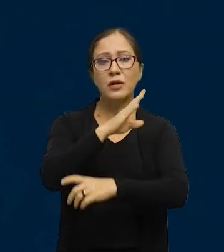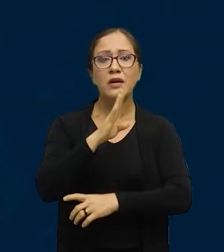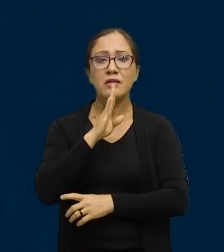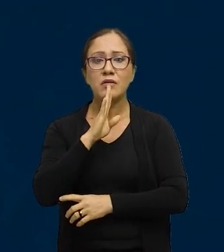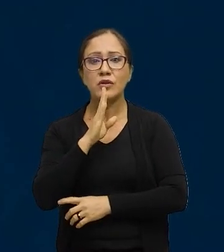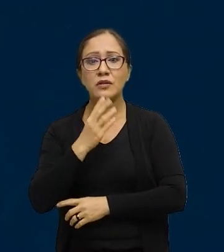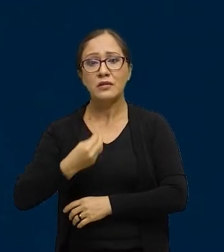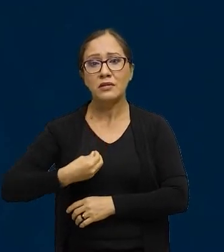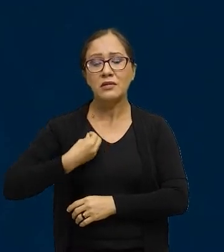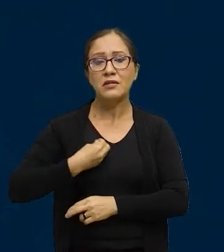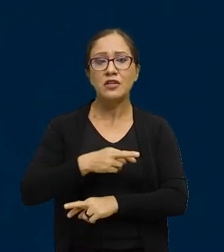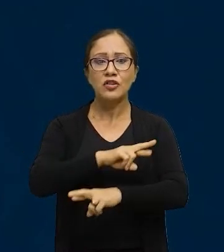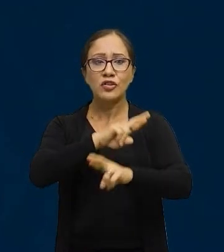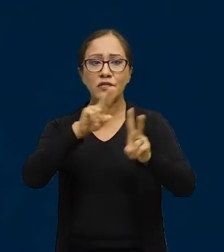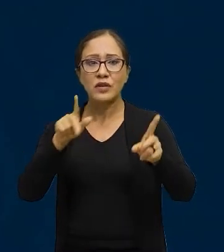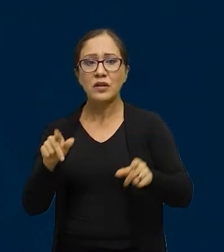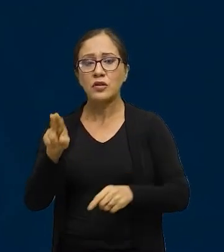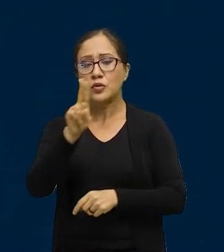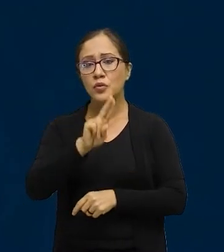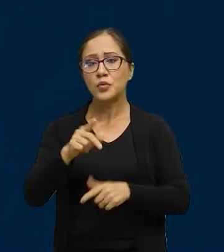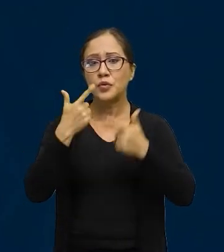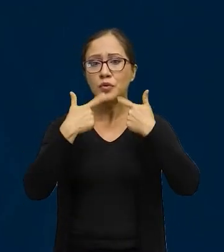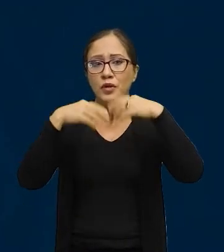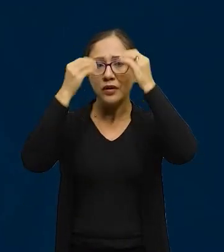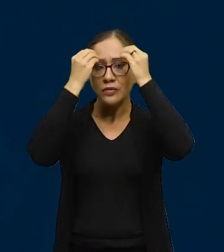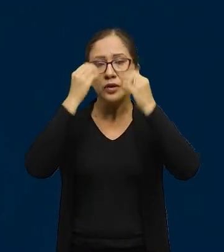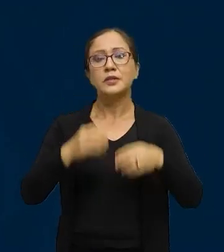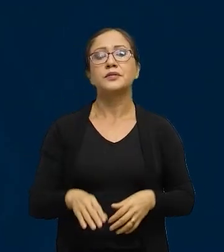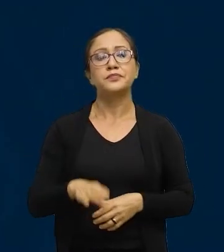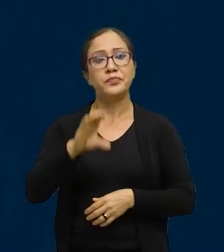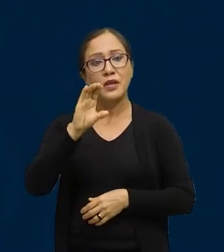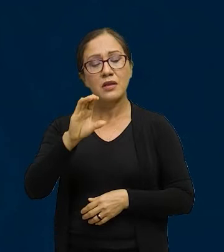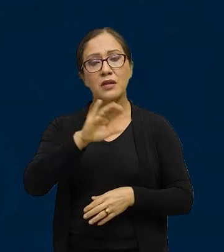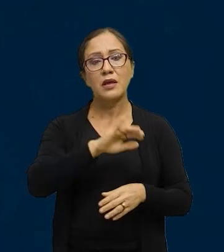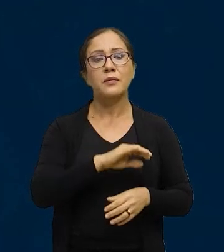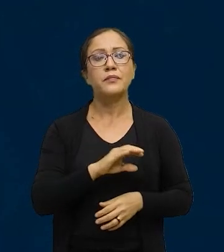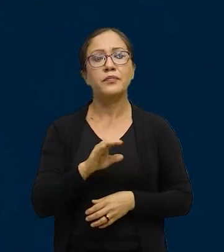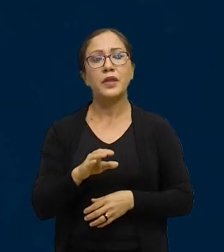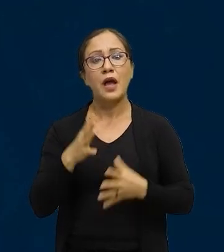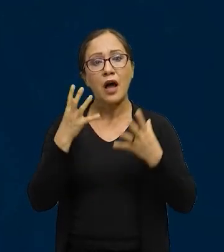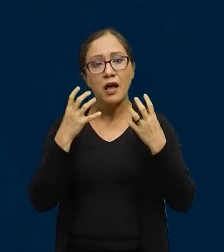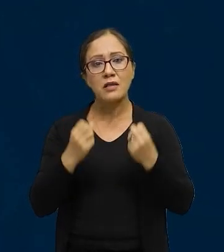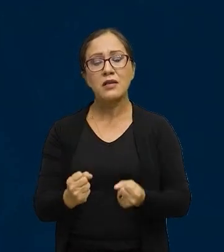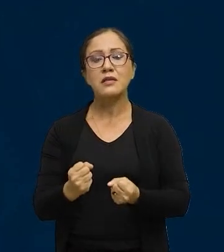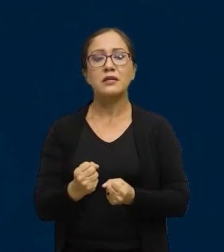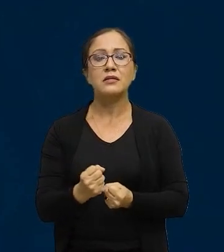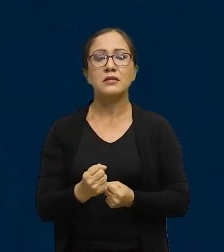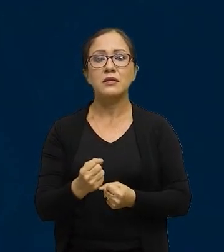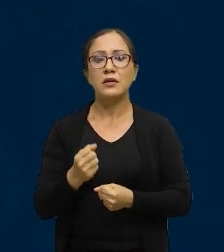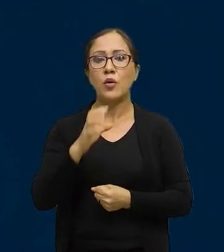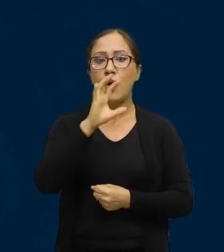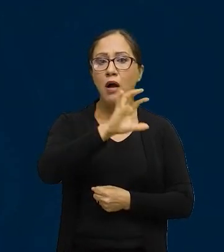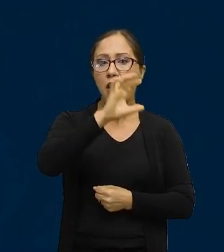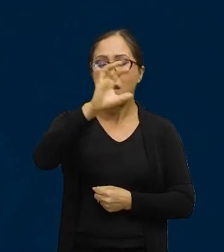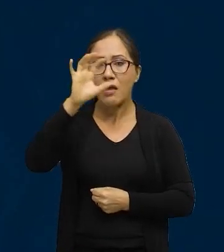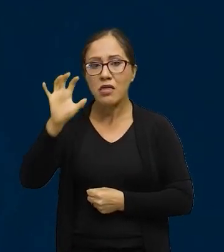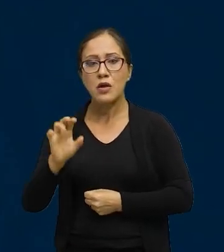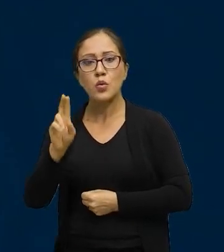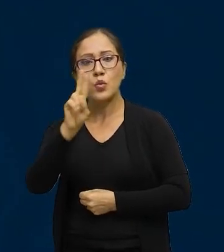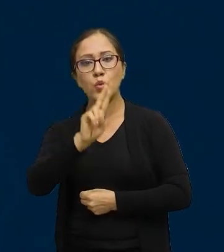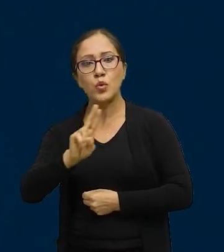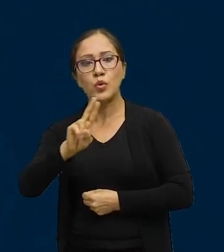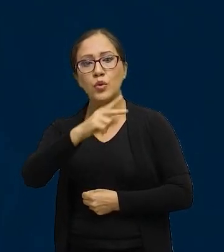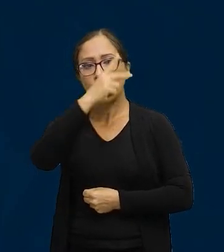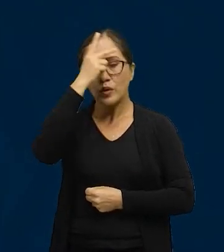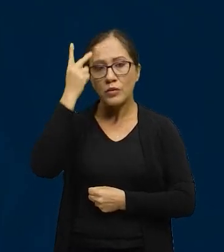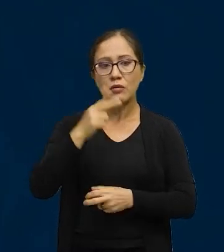linguagem. C. Aceitação dos regionalismos utilizados. Regionalismo, nós vimos alguma coisa, alguma expressão